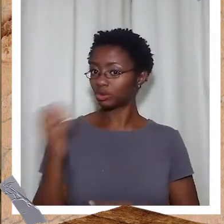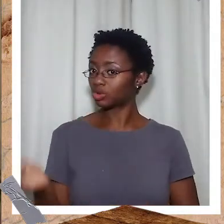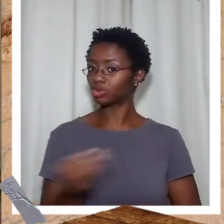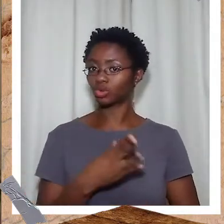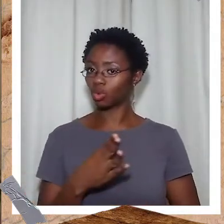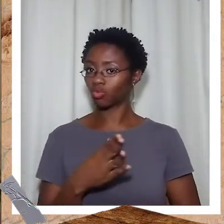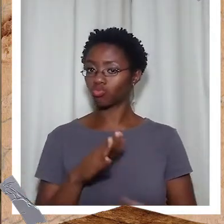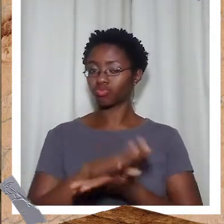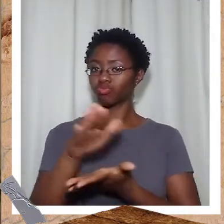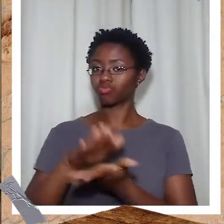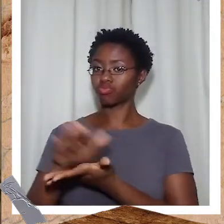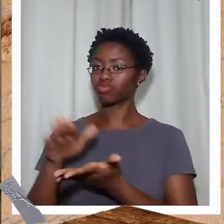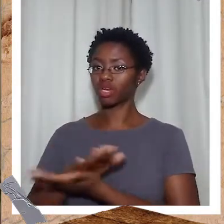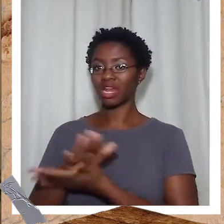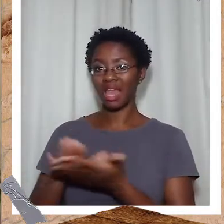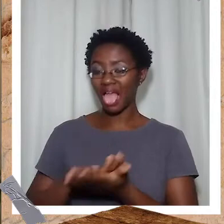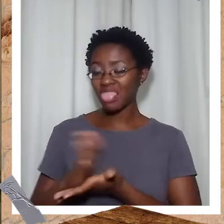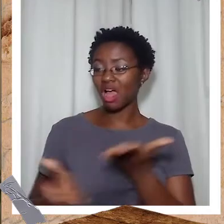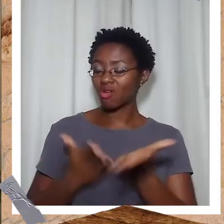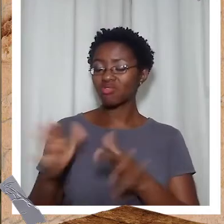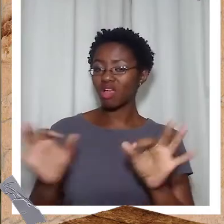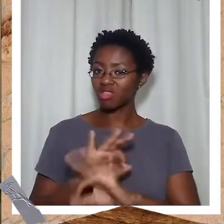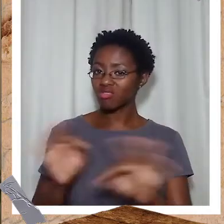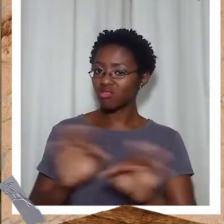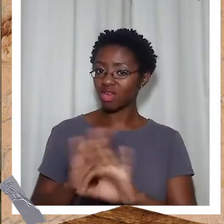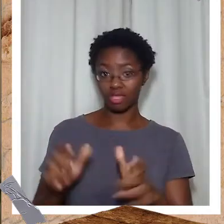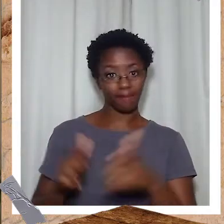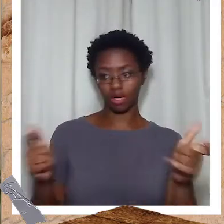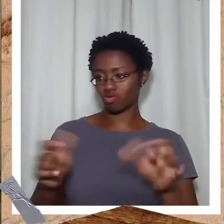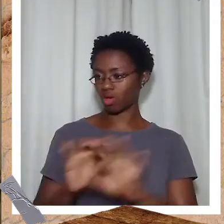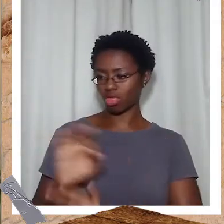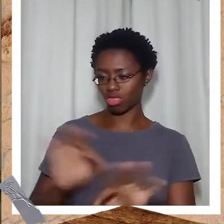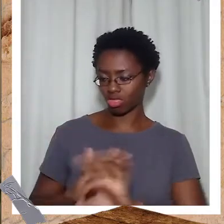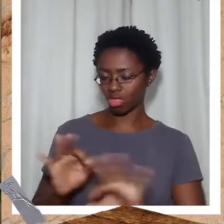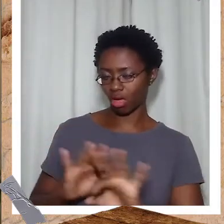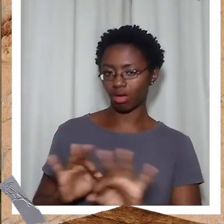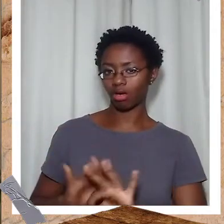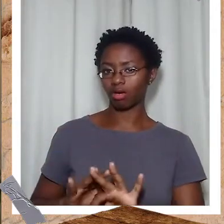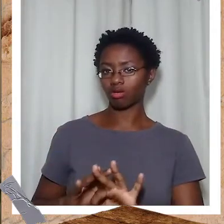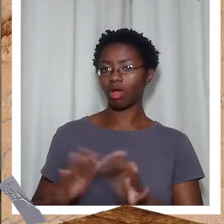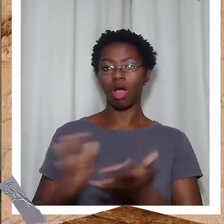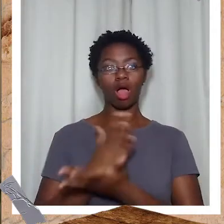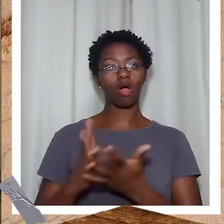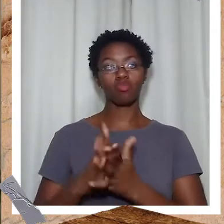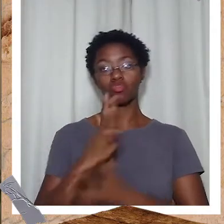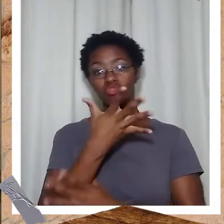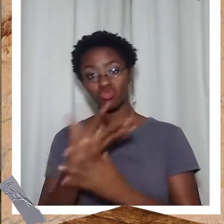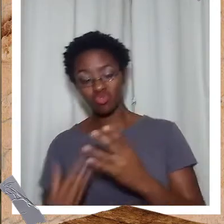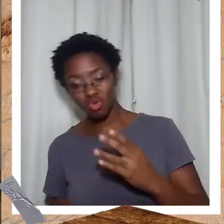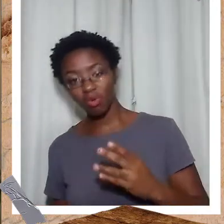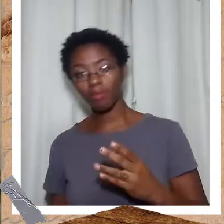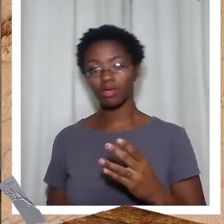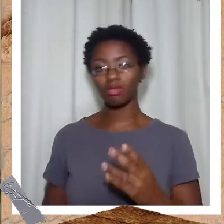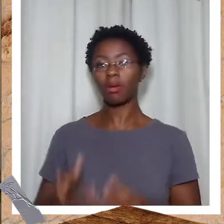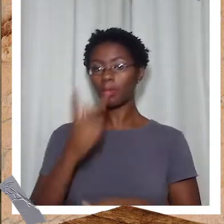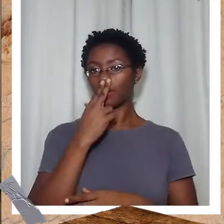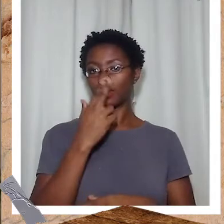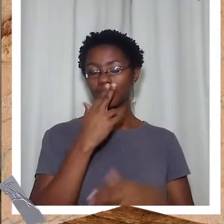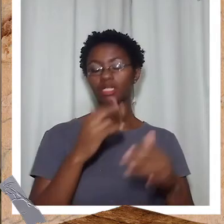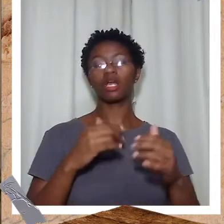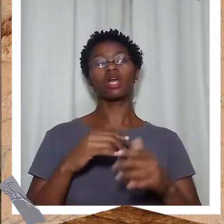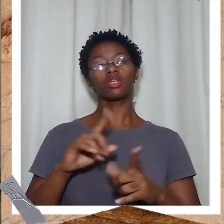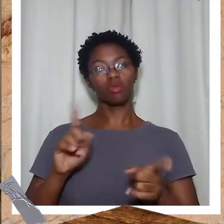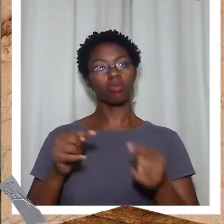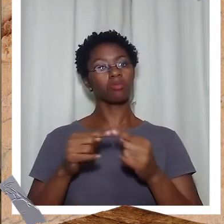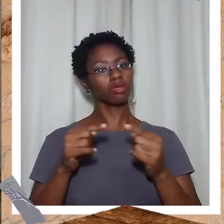não publicados, mal preservados, boa parte deles, alguns deles simplesmente desaparecidos, com indícios de notícias de